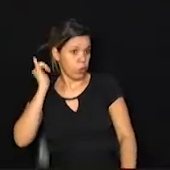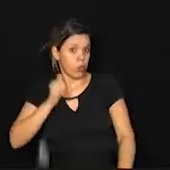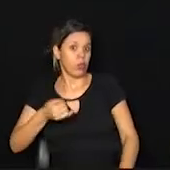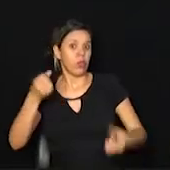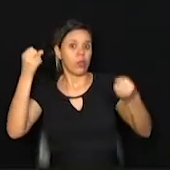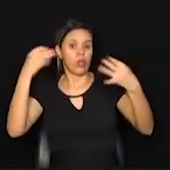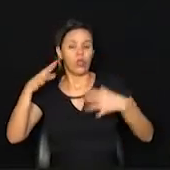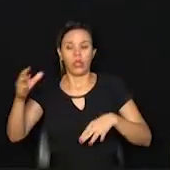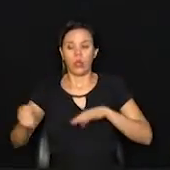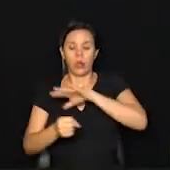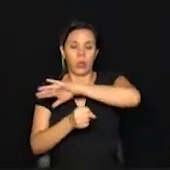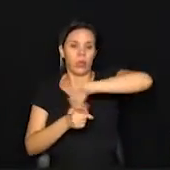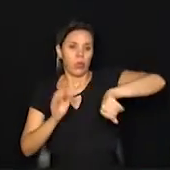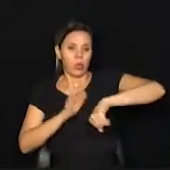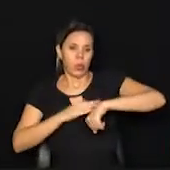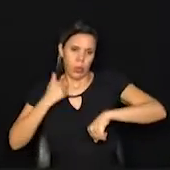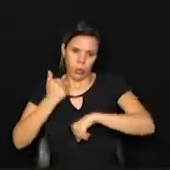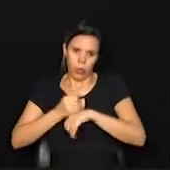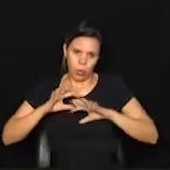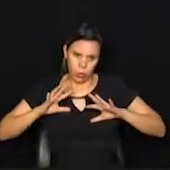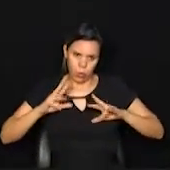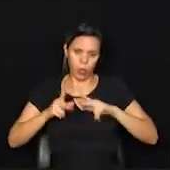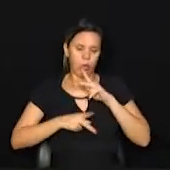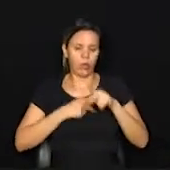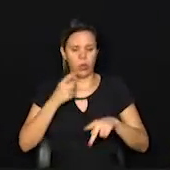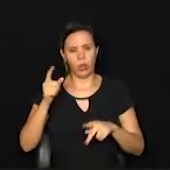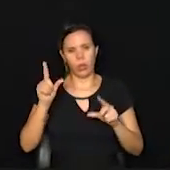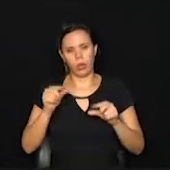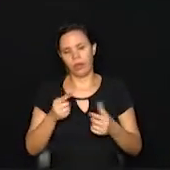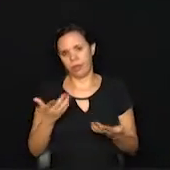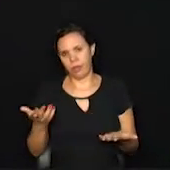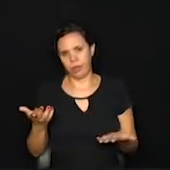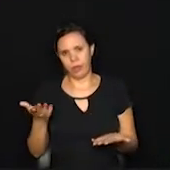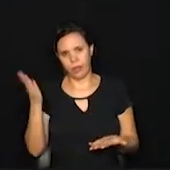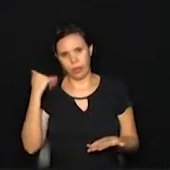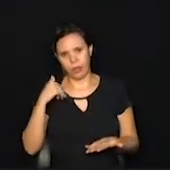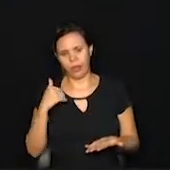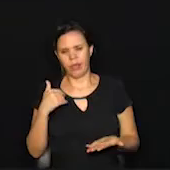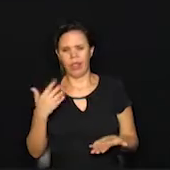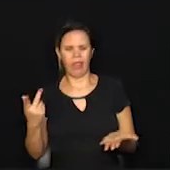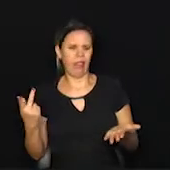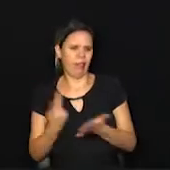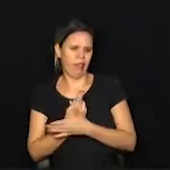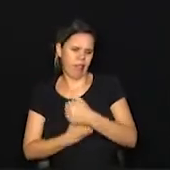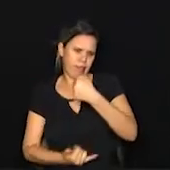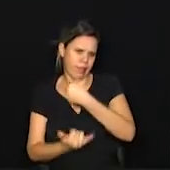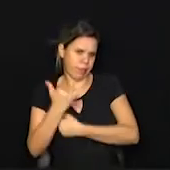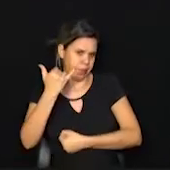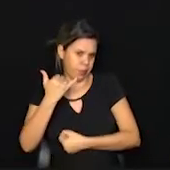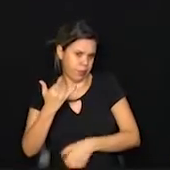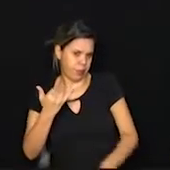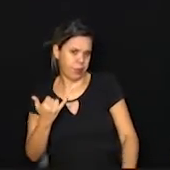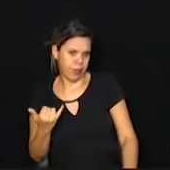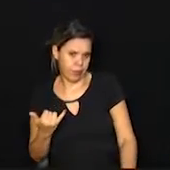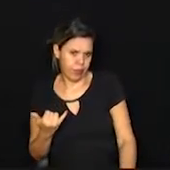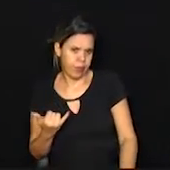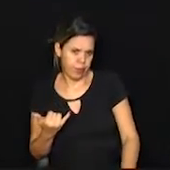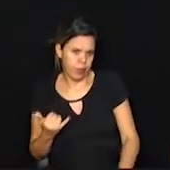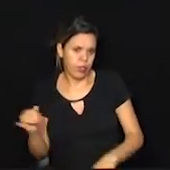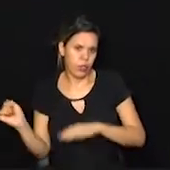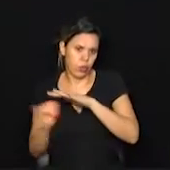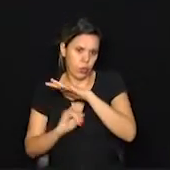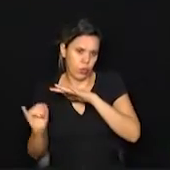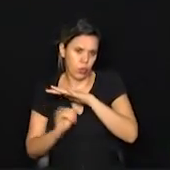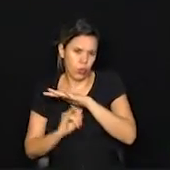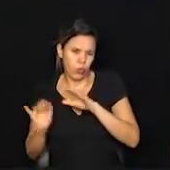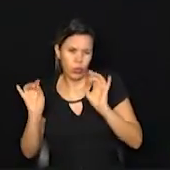que justificou o golpe que todo mundo com um mínimo lé com cré sabe que é uma fraude Então essas instituições